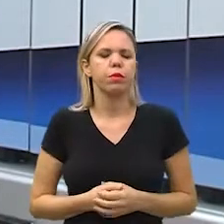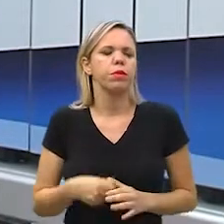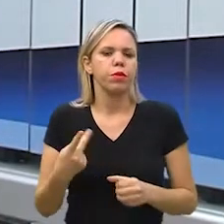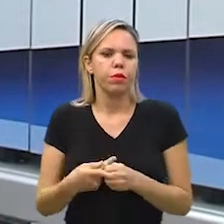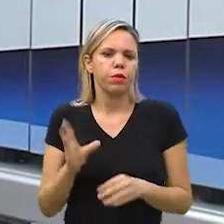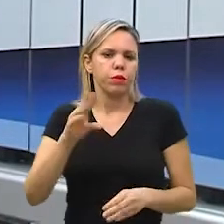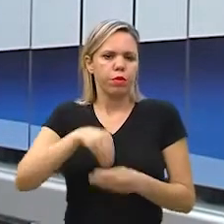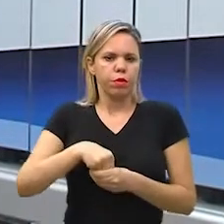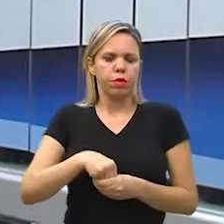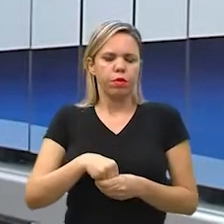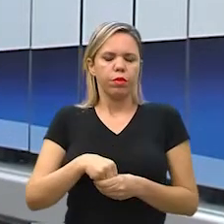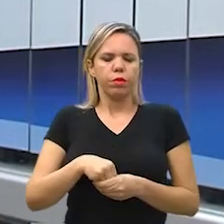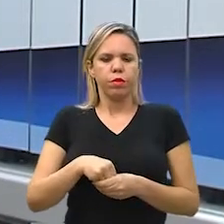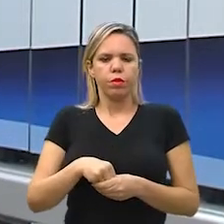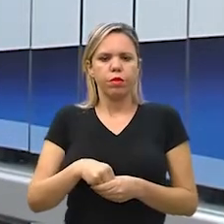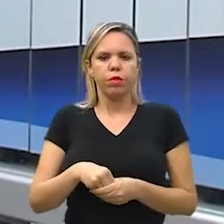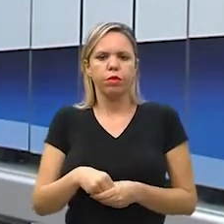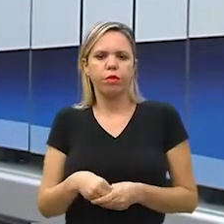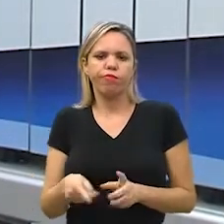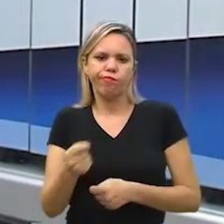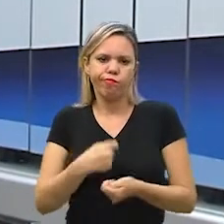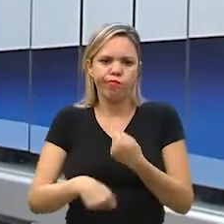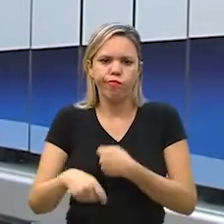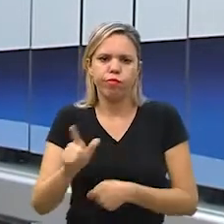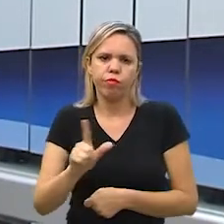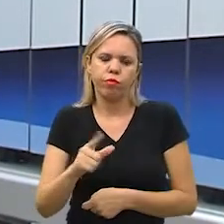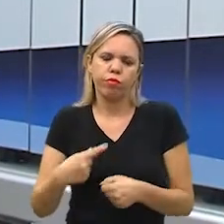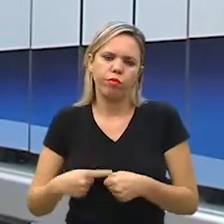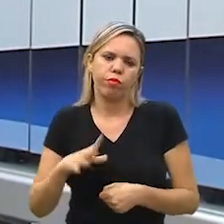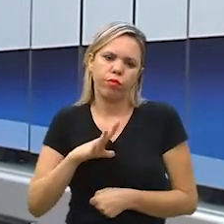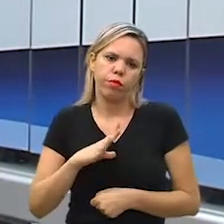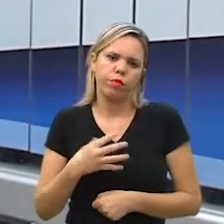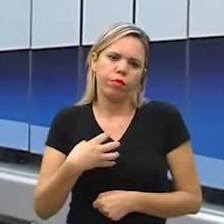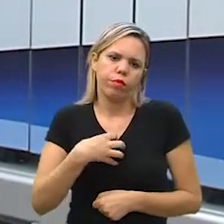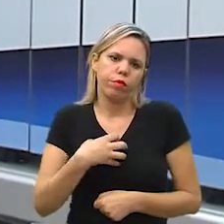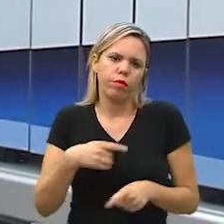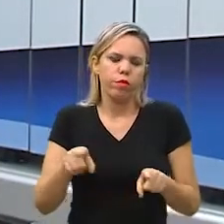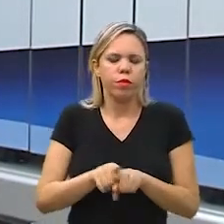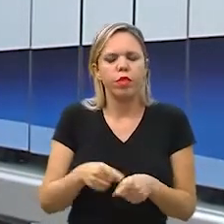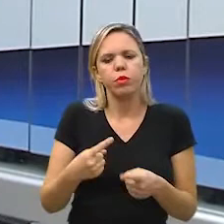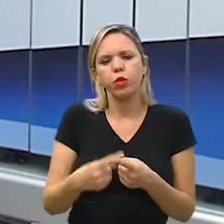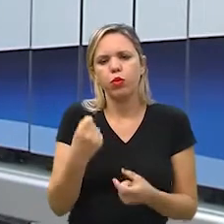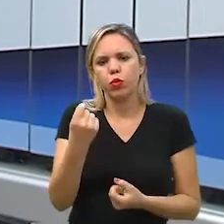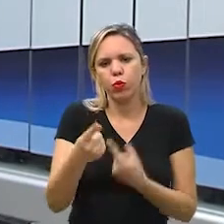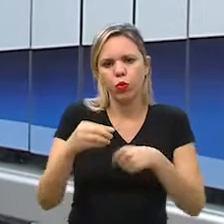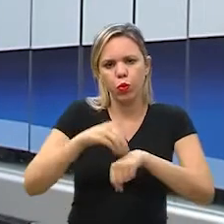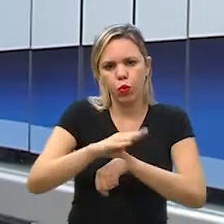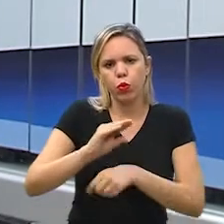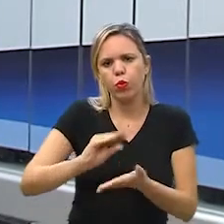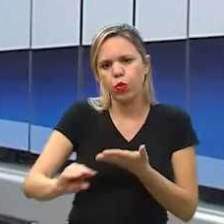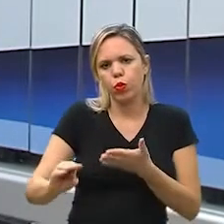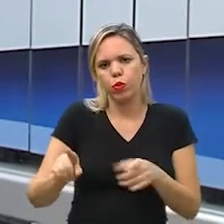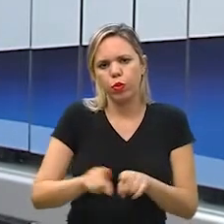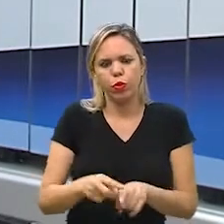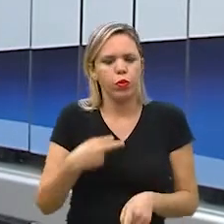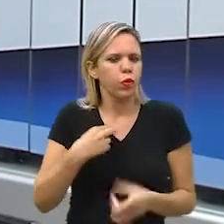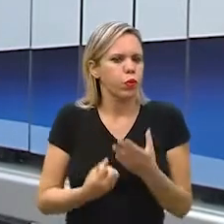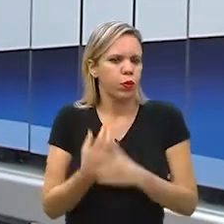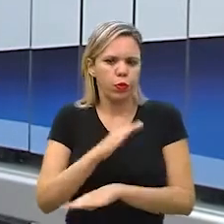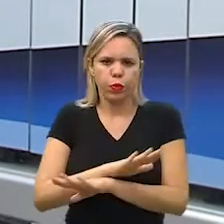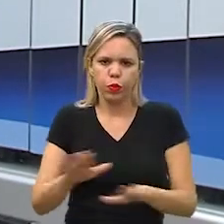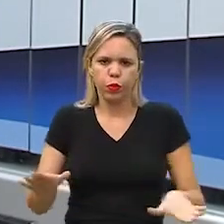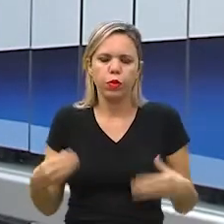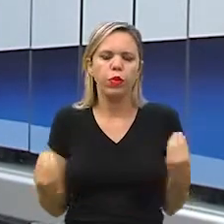Produto Interno Bruto, claro que o município ele vai sentir também, porque alguns repasses eles podem não